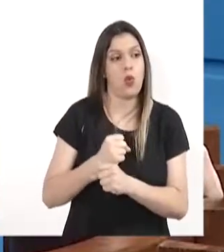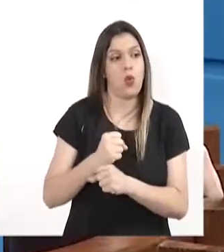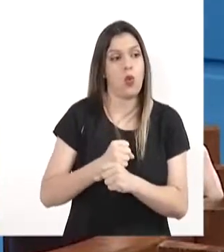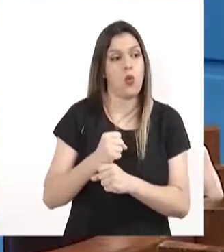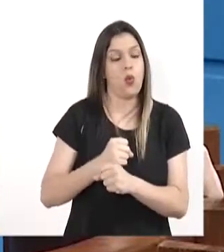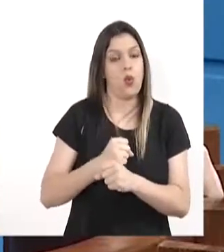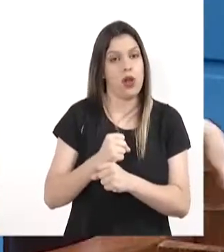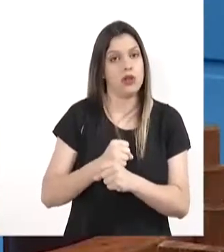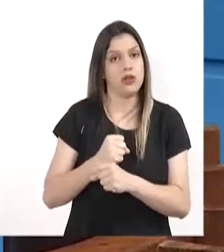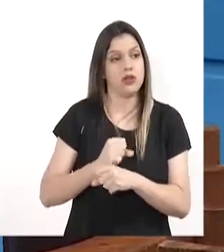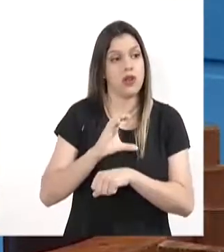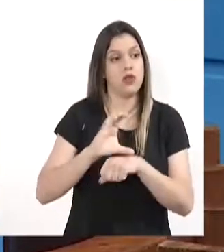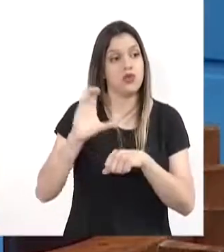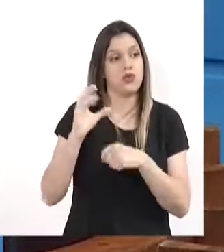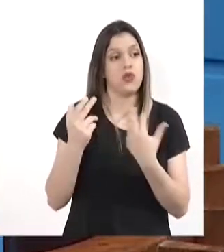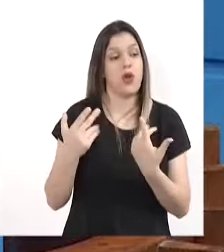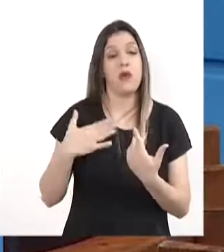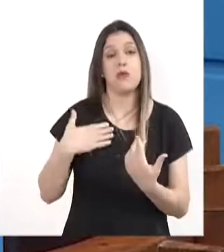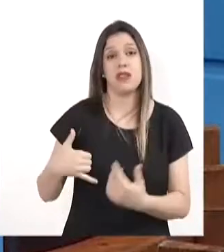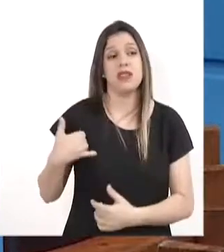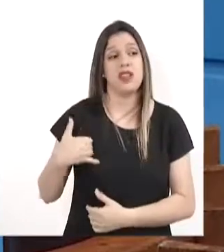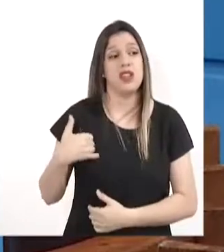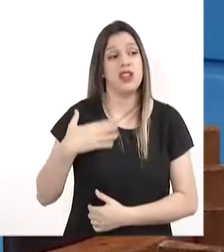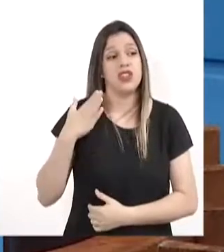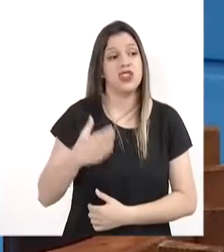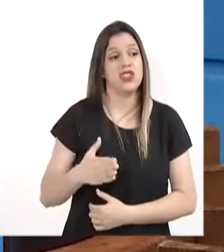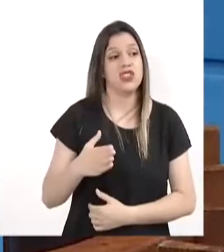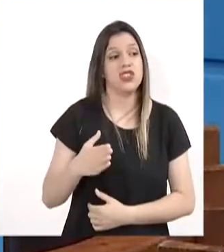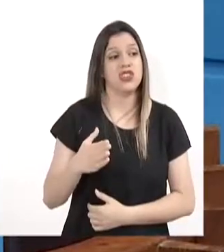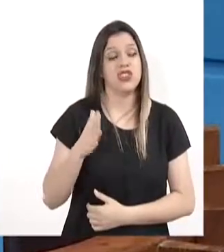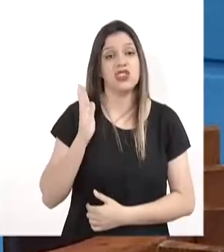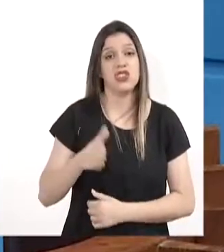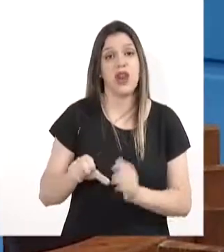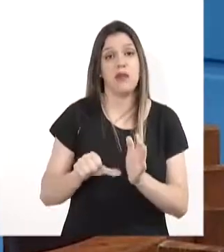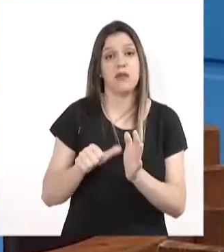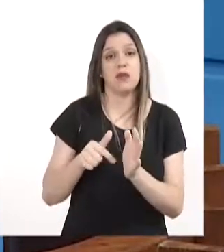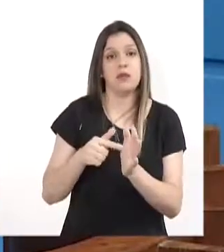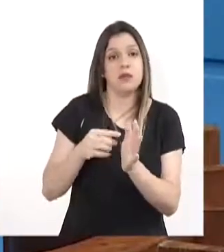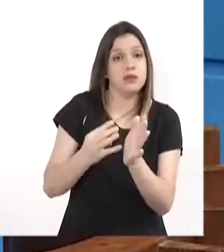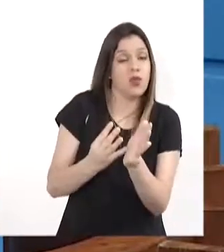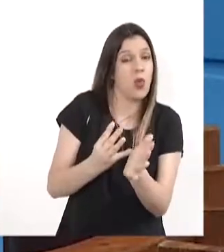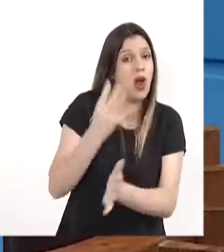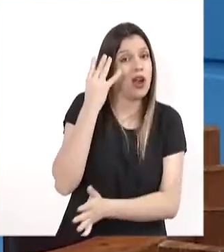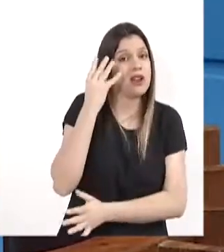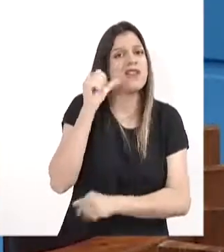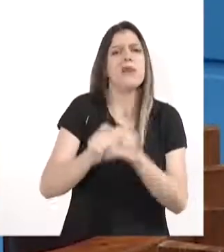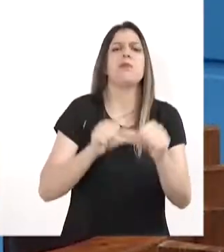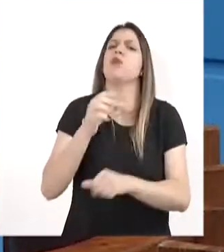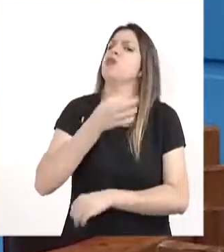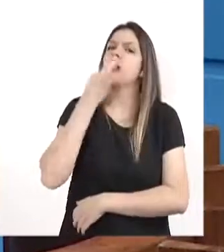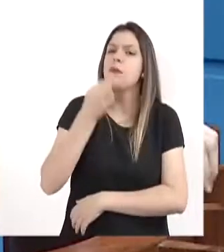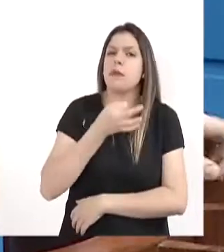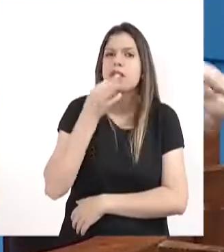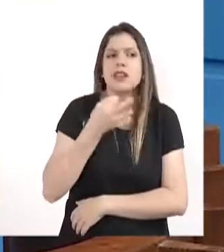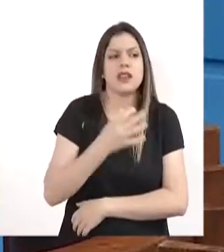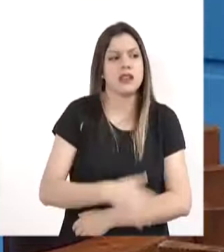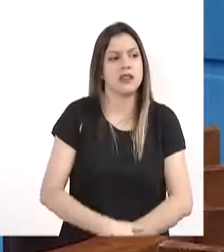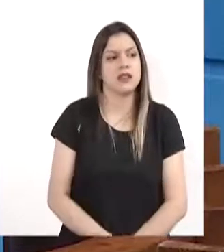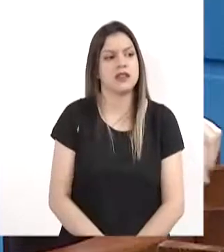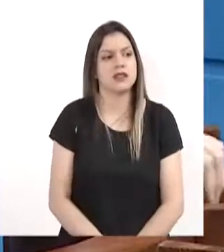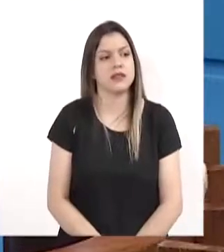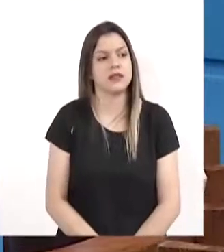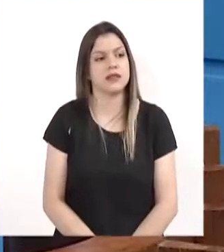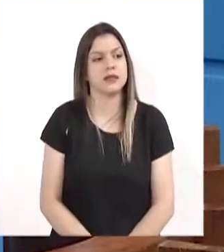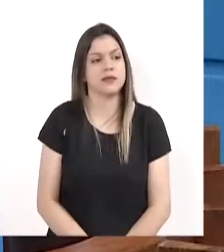minha idade, já é a quarta vez que o Supremo Tribunal Federal muda de opinião. Bateu essa DIN lá, que estão todo